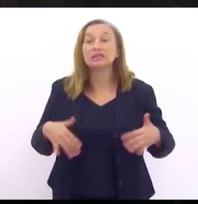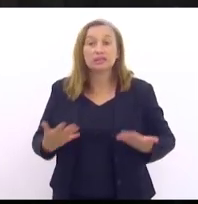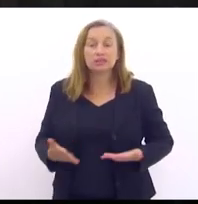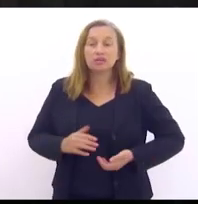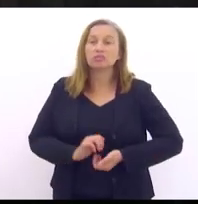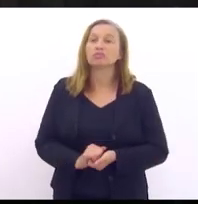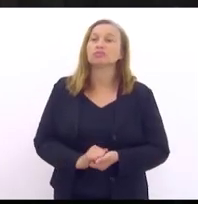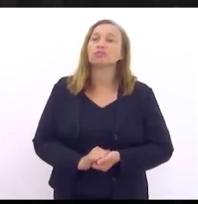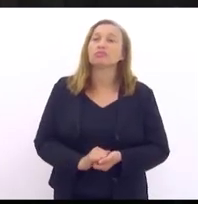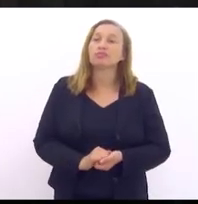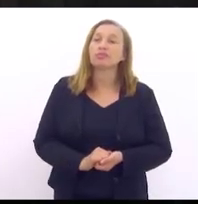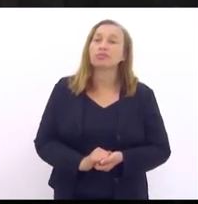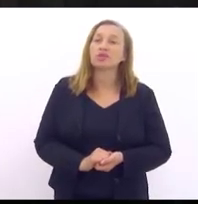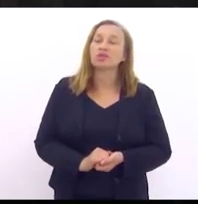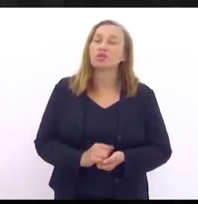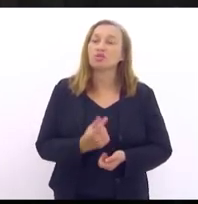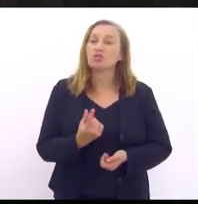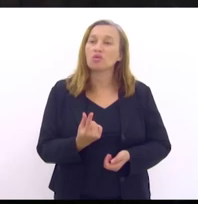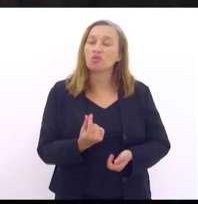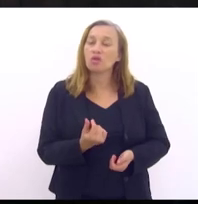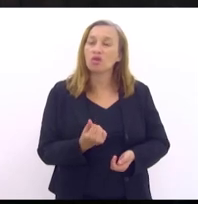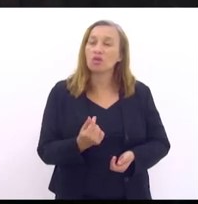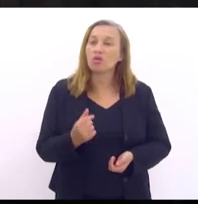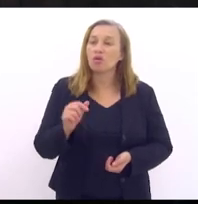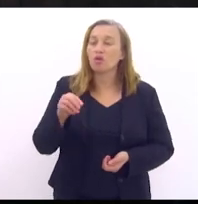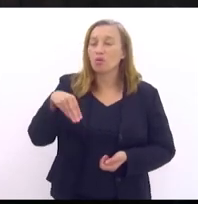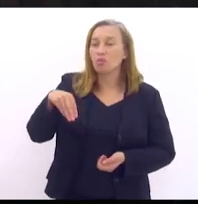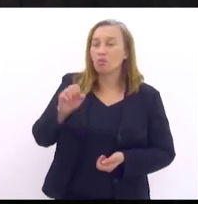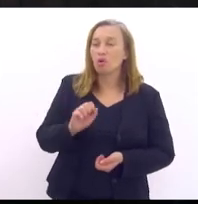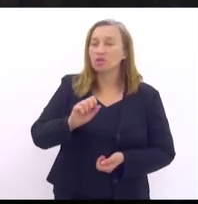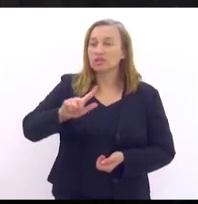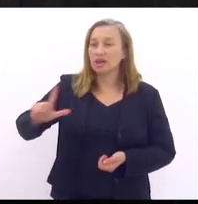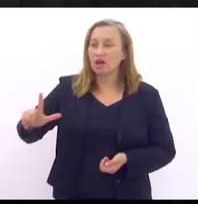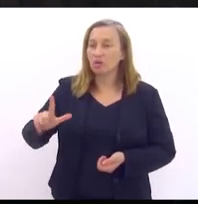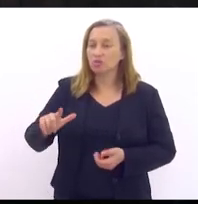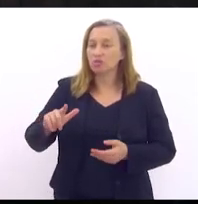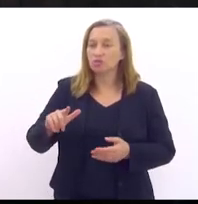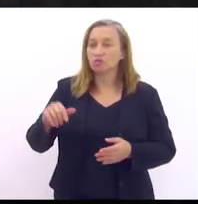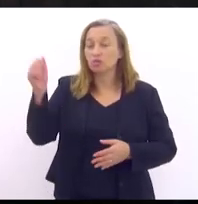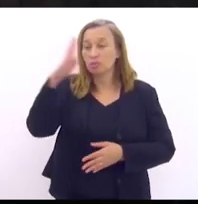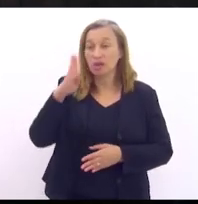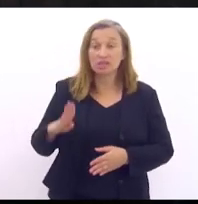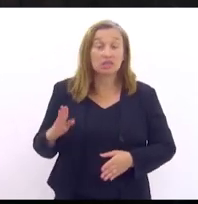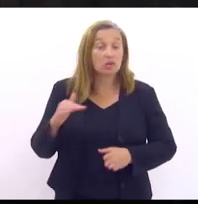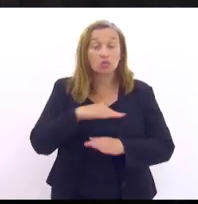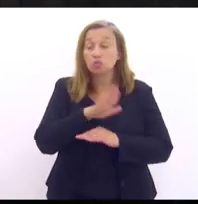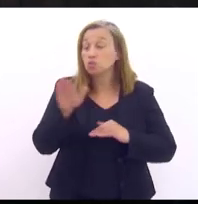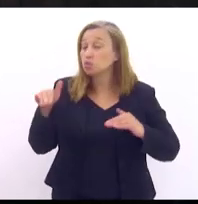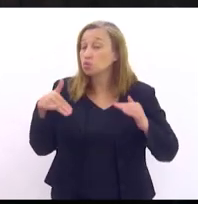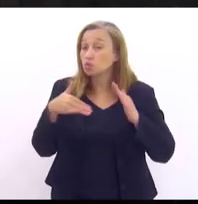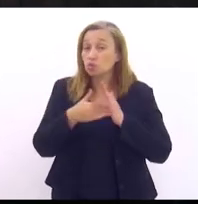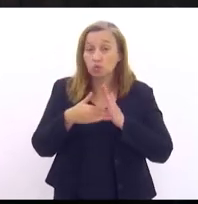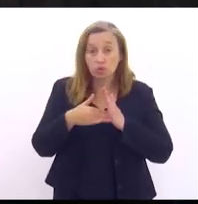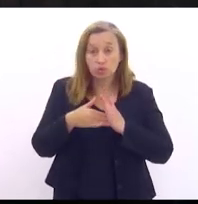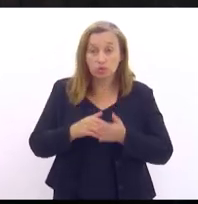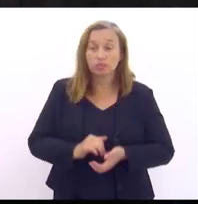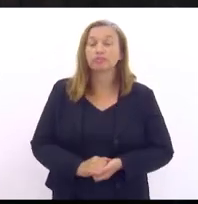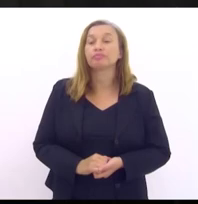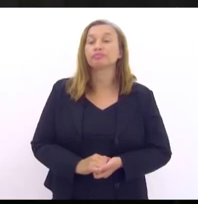ser a alíquota modal do Brasil inteiro. Do Brasil